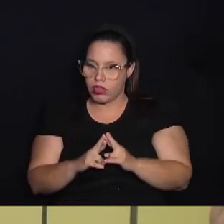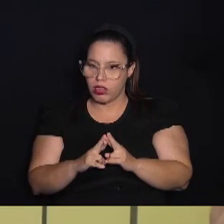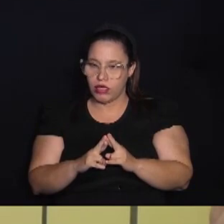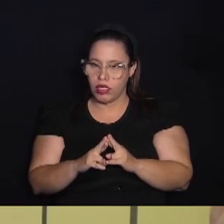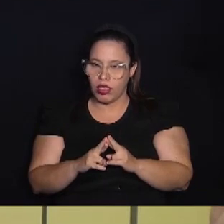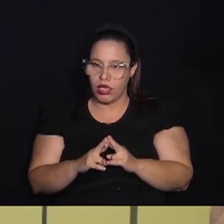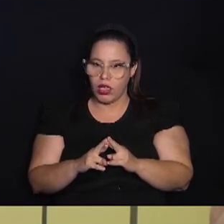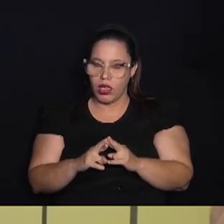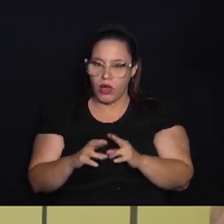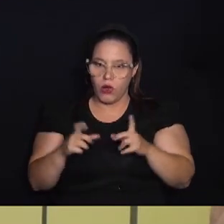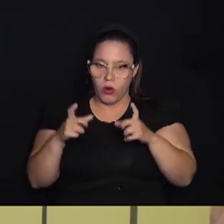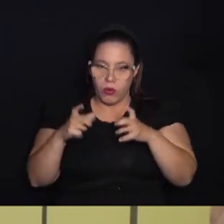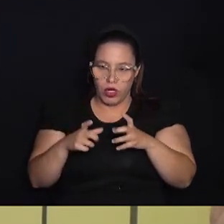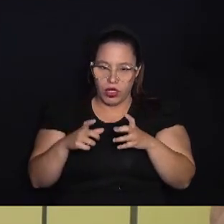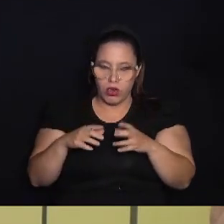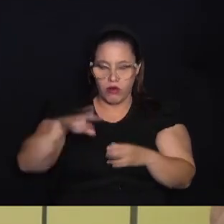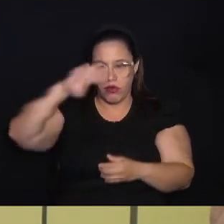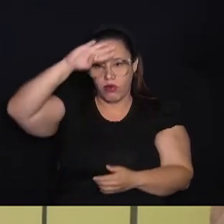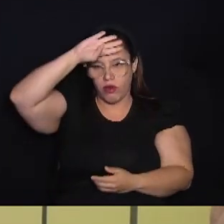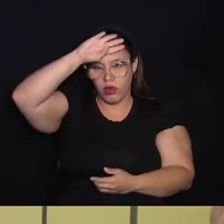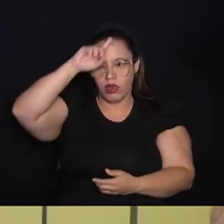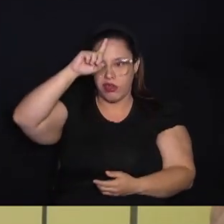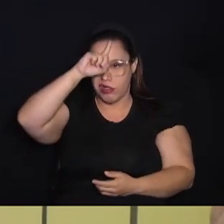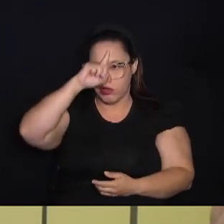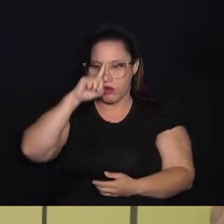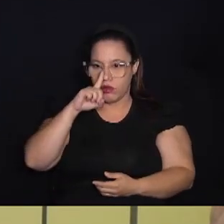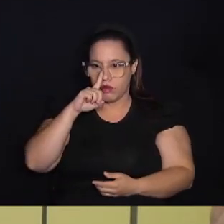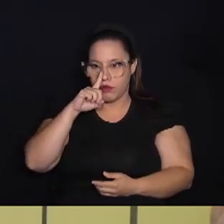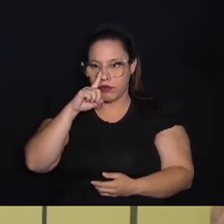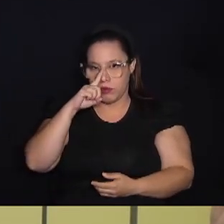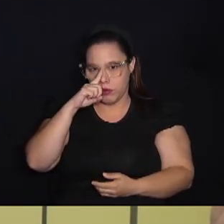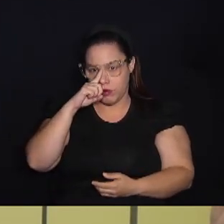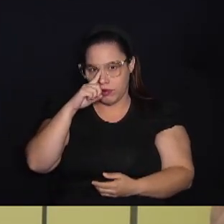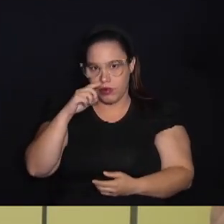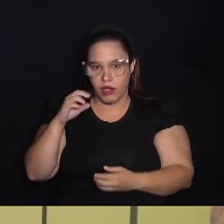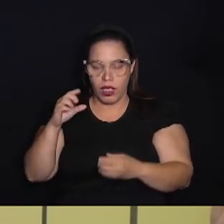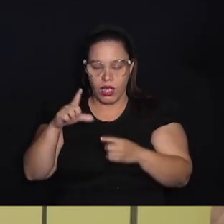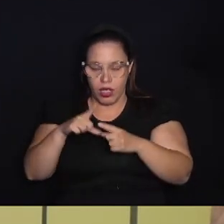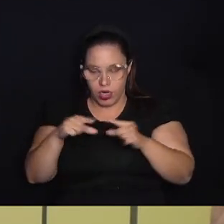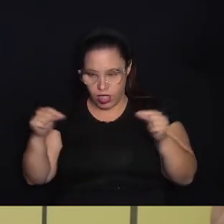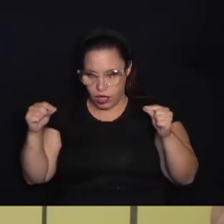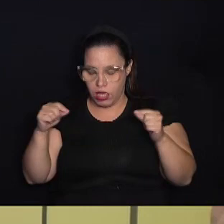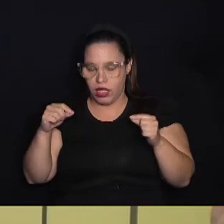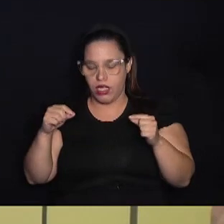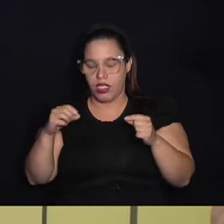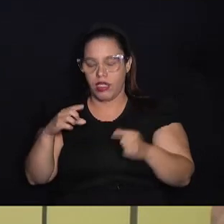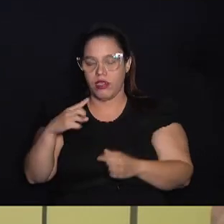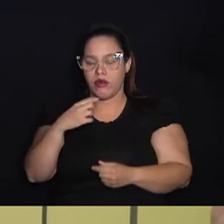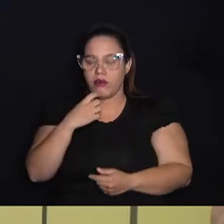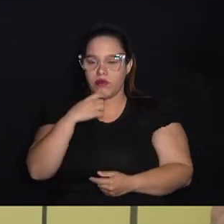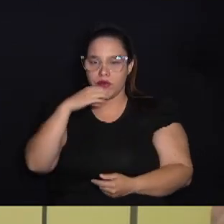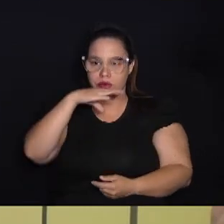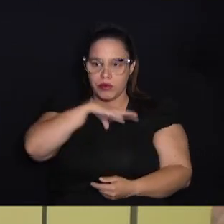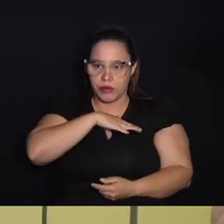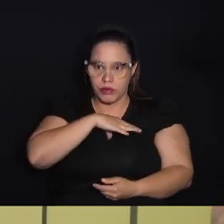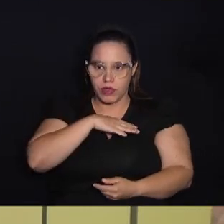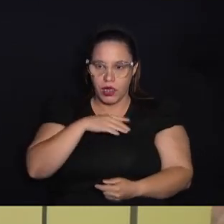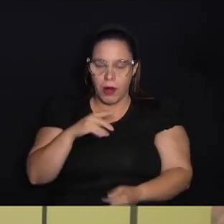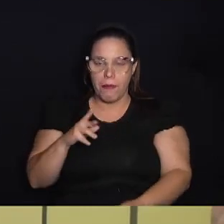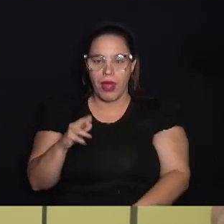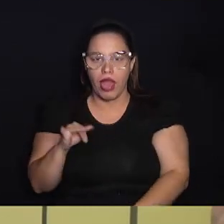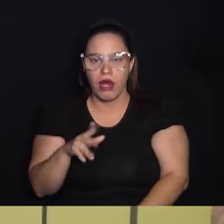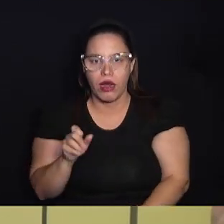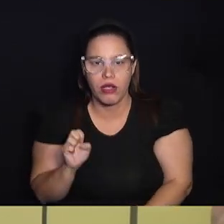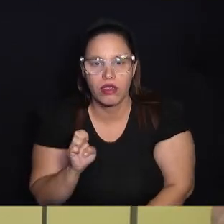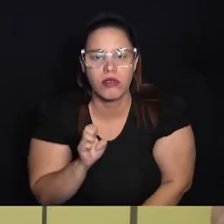amarela enquanto muitas pessoas fugiram da cidade de Campinas ele ficou e pessoas importantes Barões